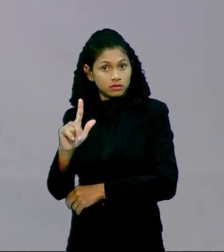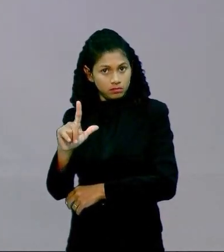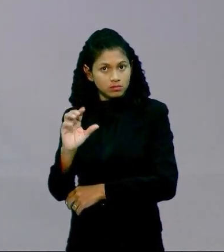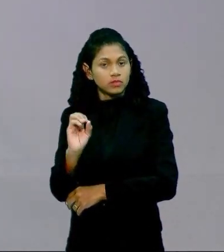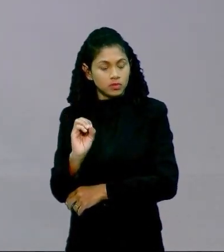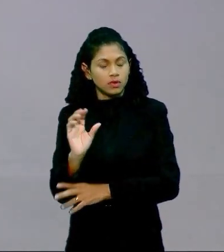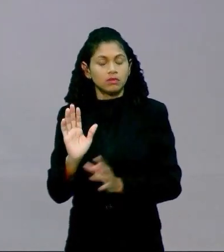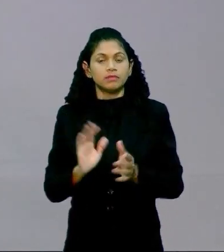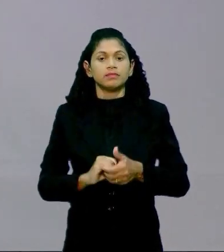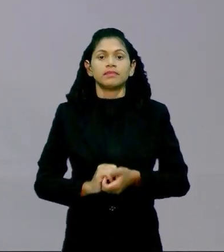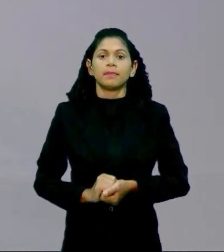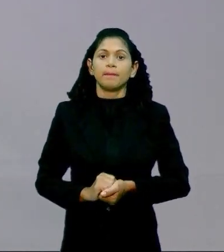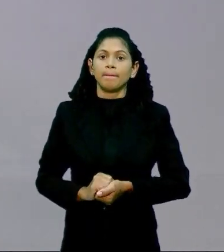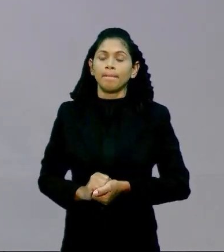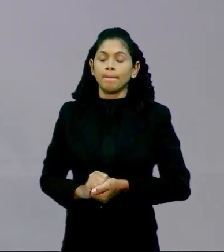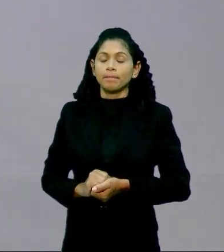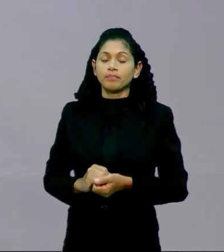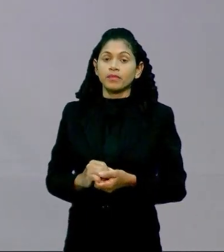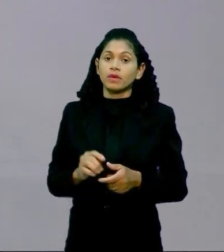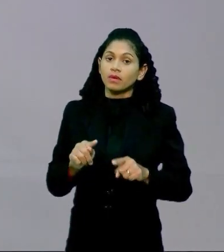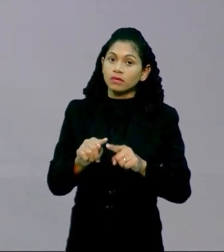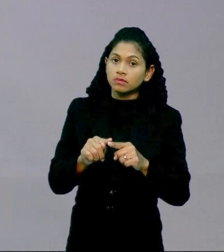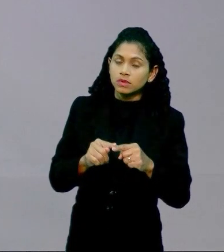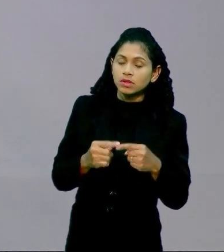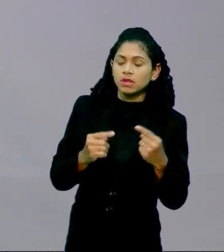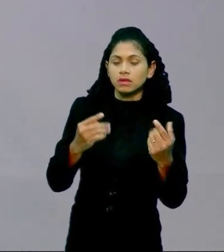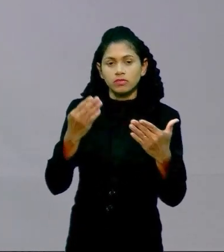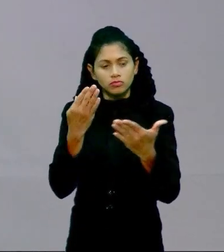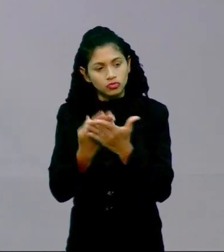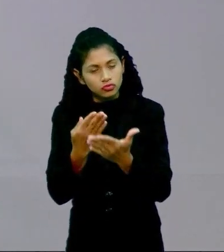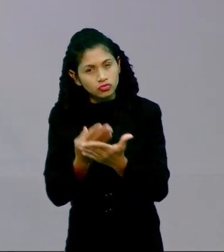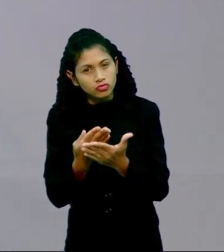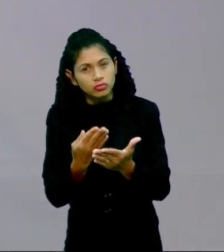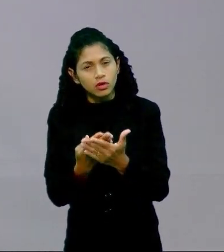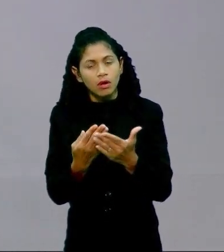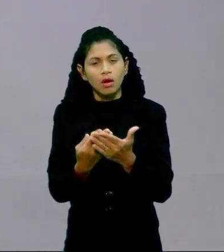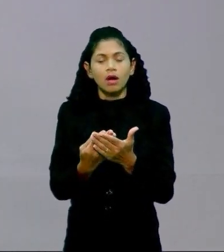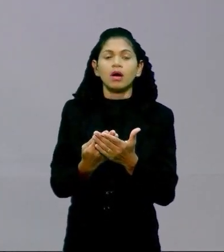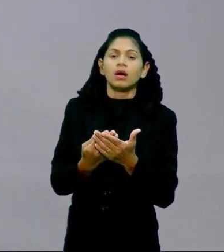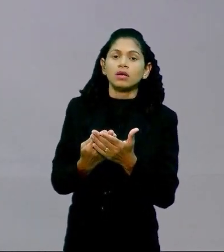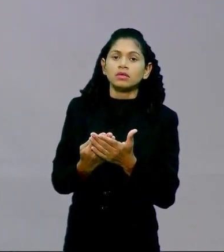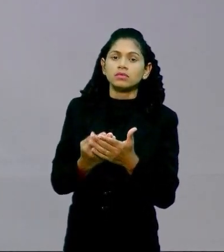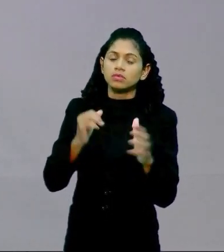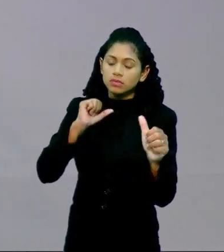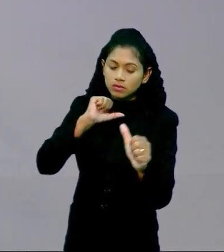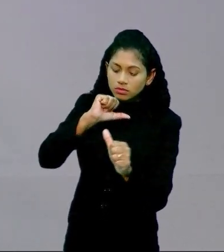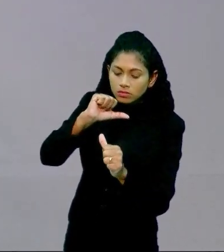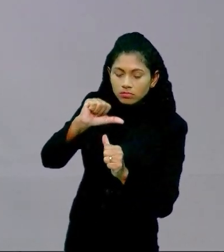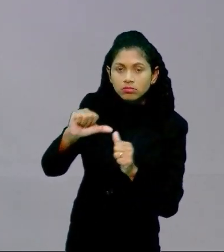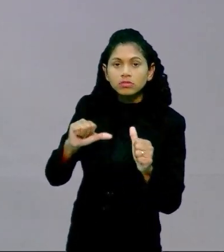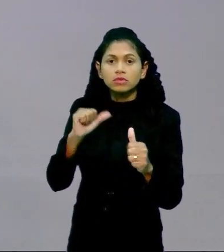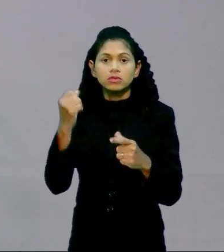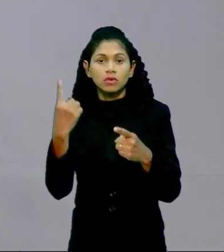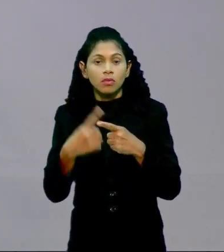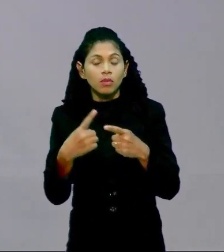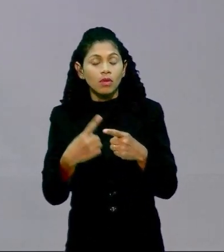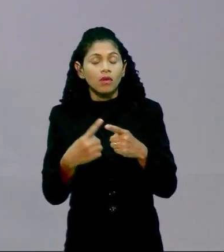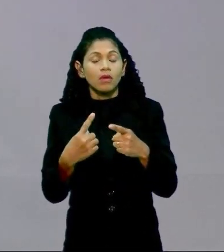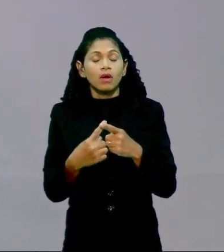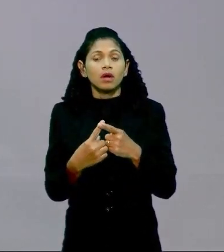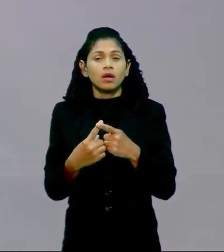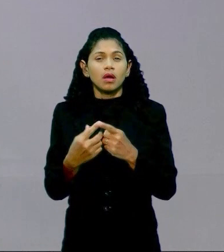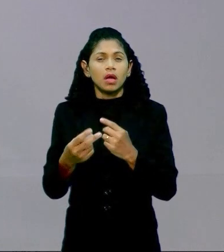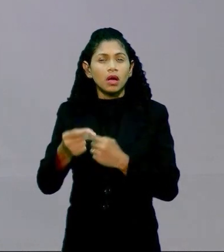e a gente começa pelo título, mas a gente vai estudando e vai vendo que as coisas não são bem assim, né? Na verdade, a gente tem